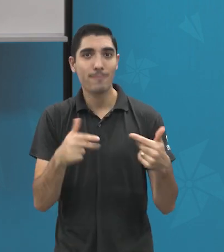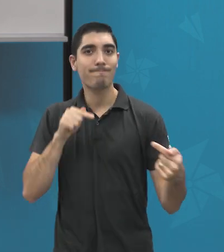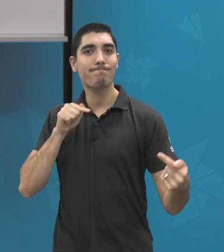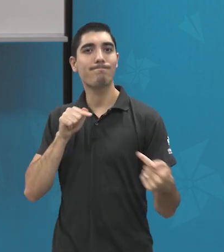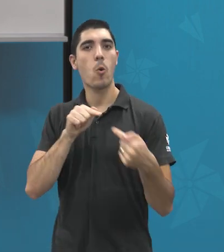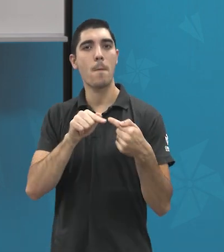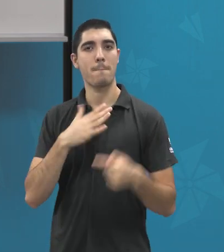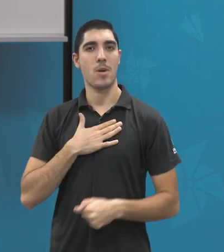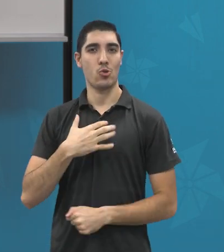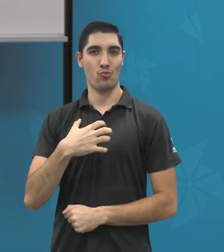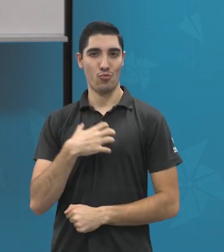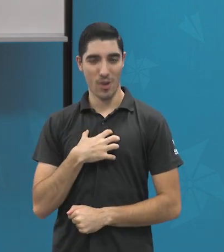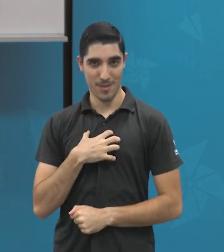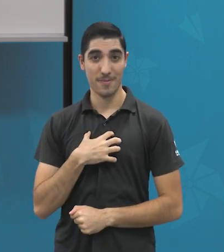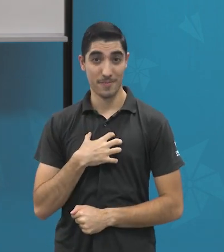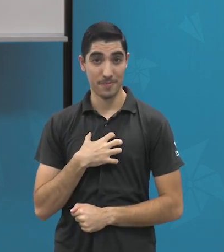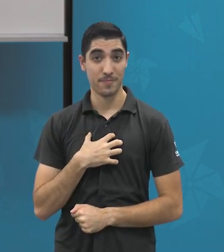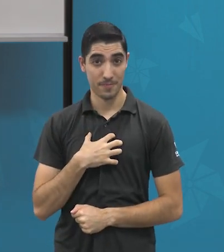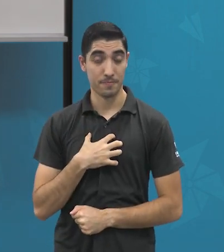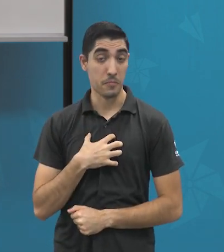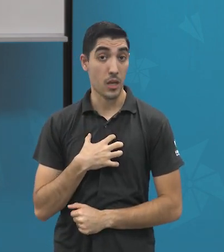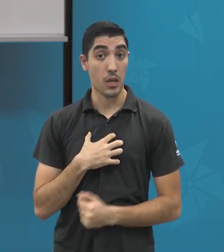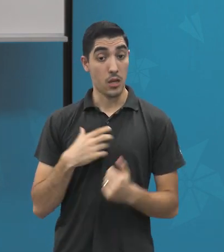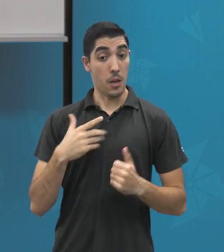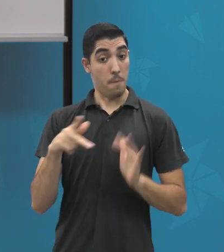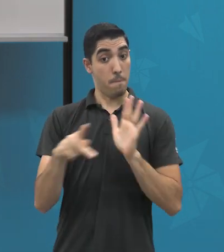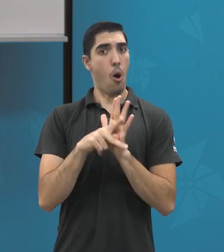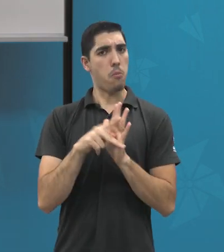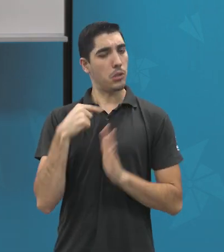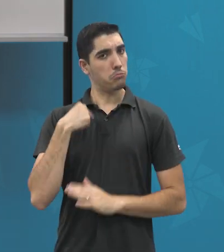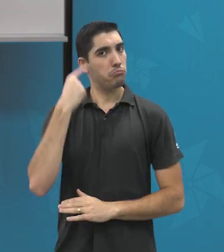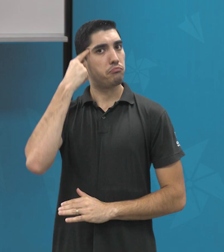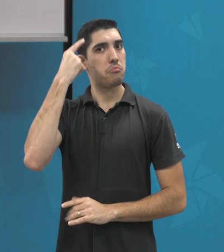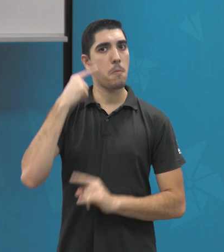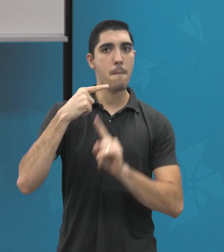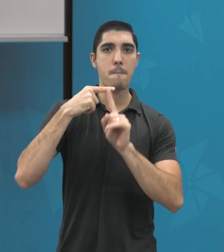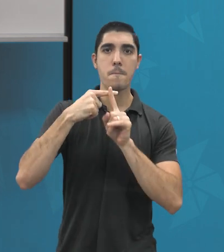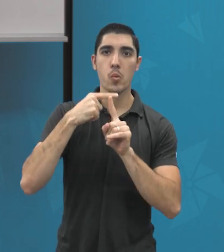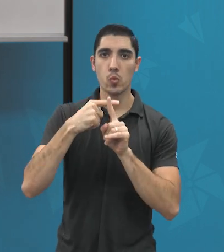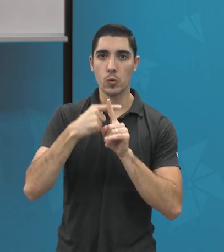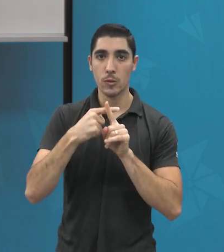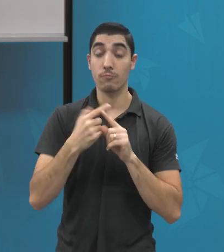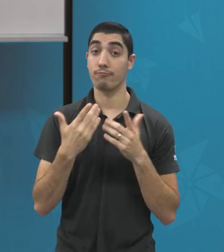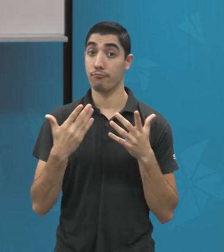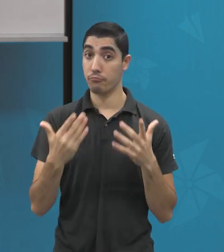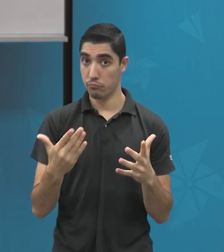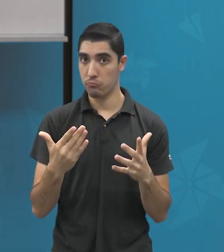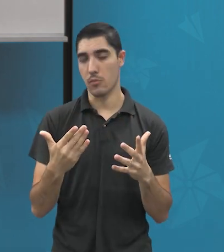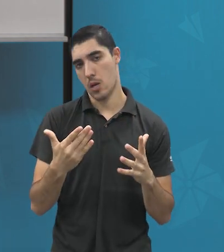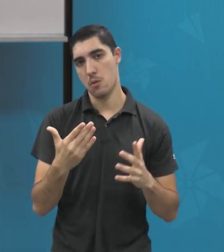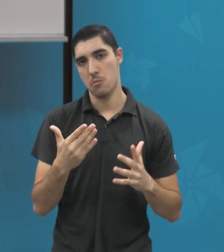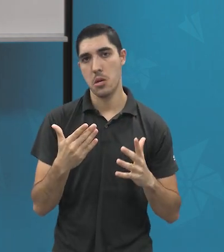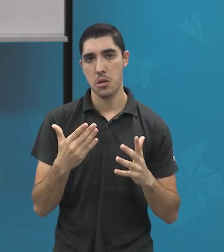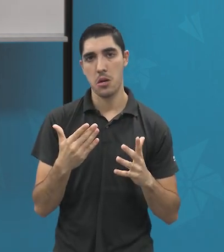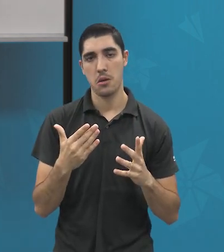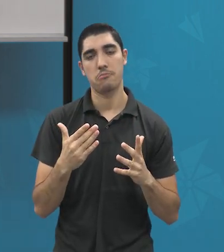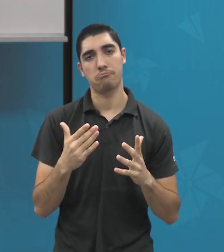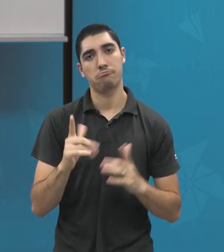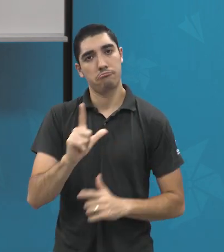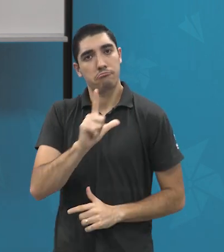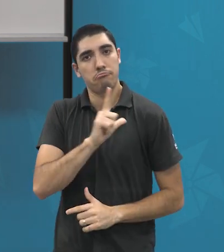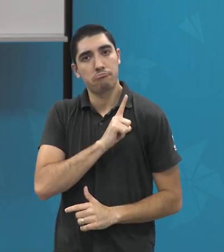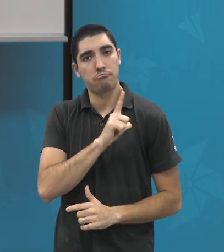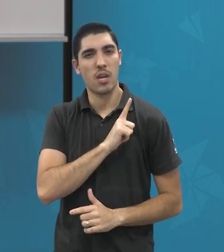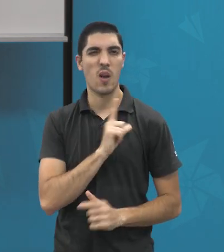até dizer que afeta positivamente. Portanto, haveria uma tendência a